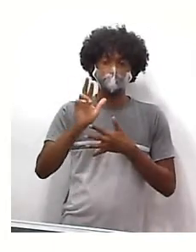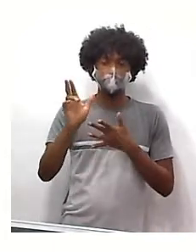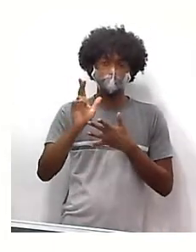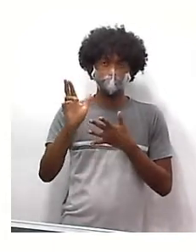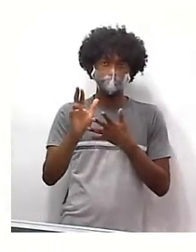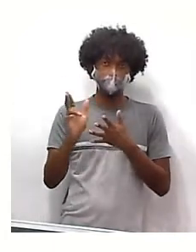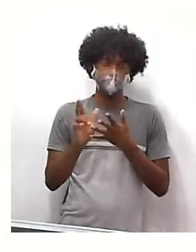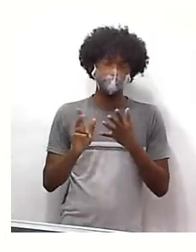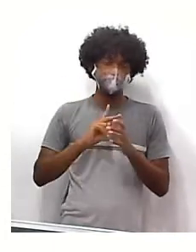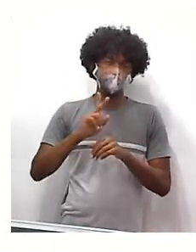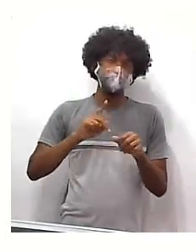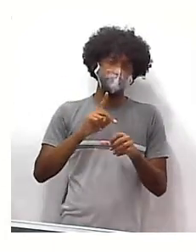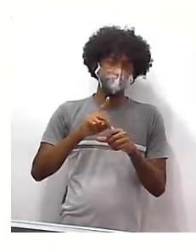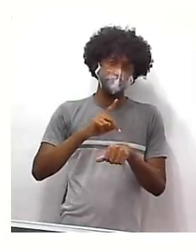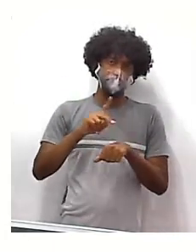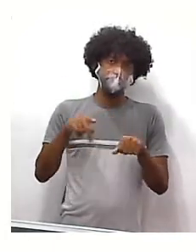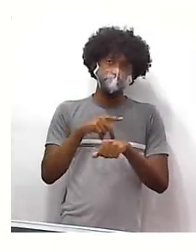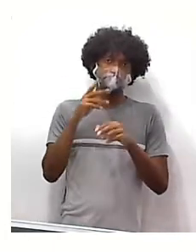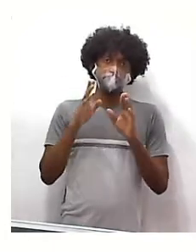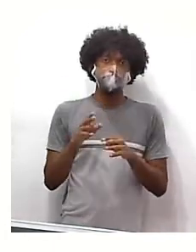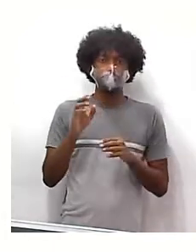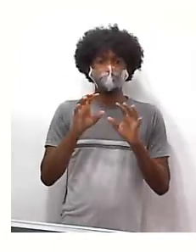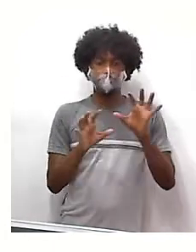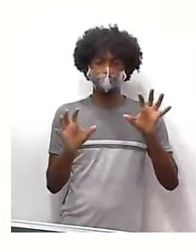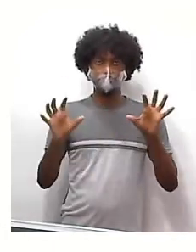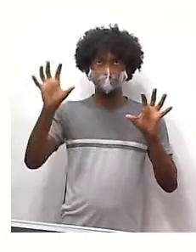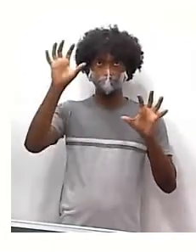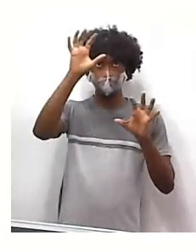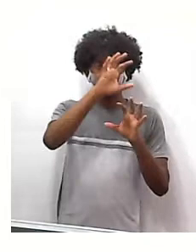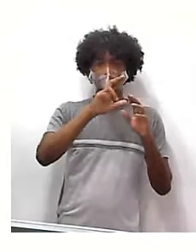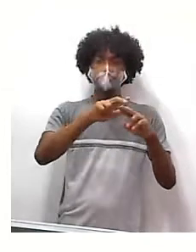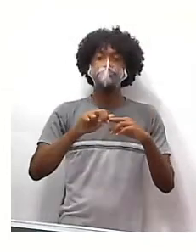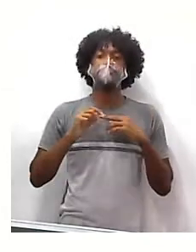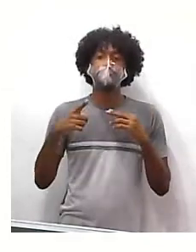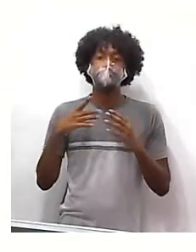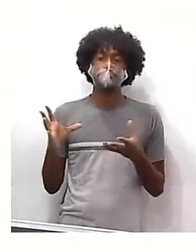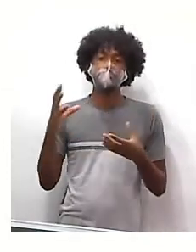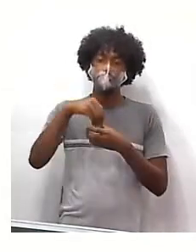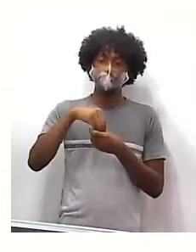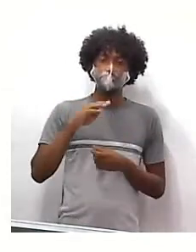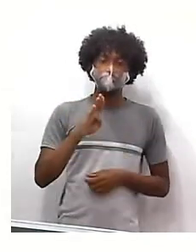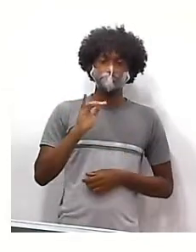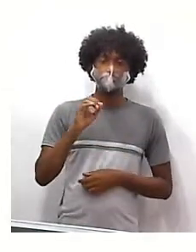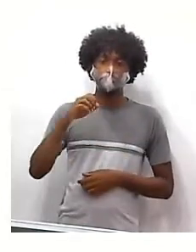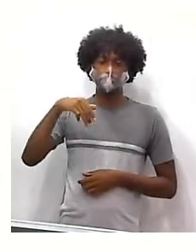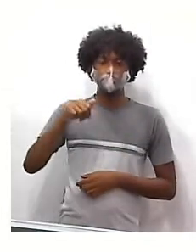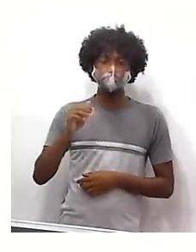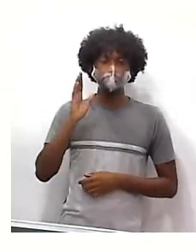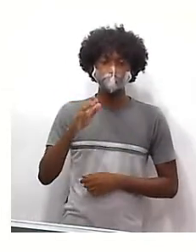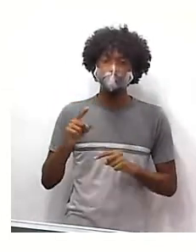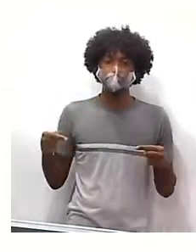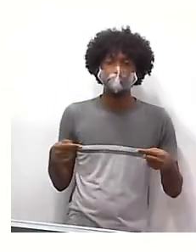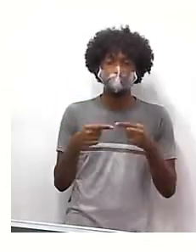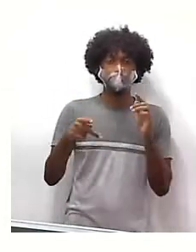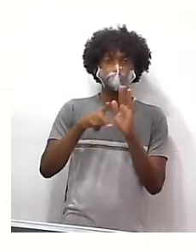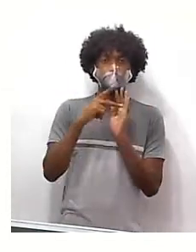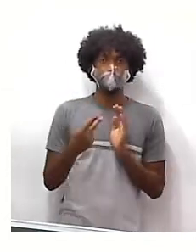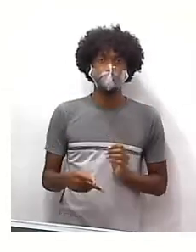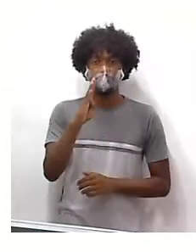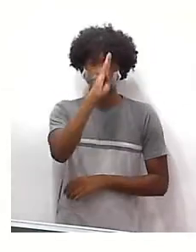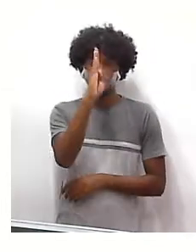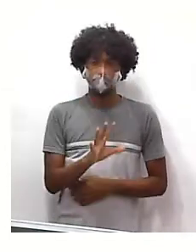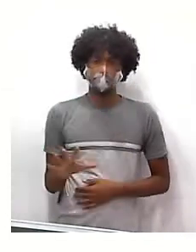desses países, ok? Então a gente sabe que grande parte desse bioma ele equivale no Brasil, né? Então